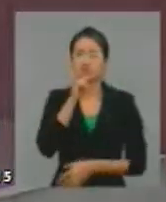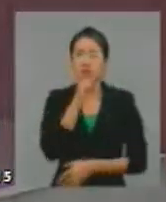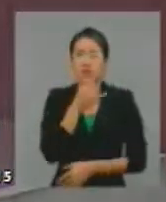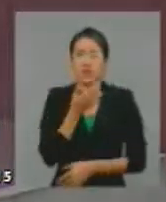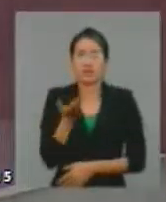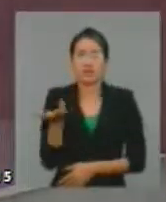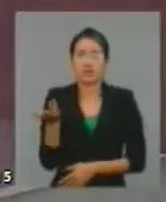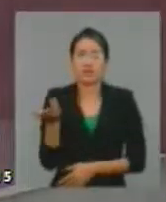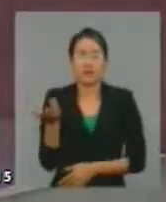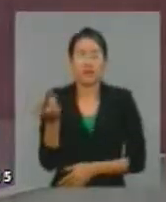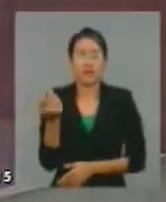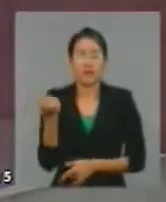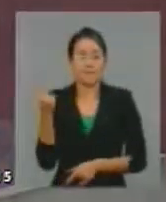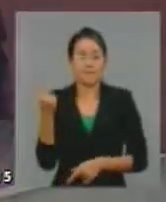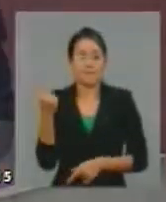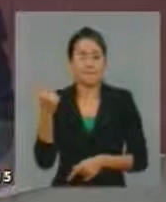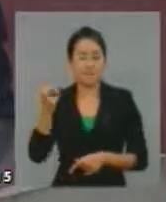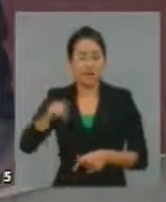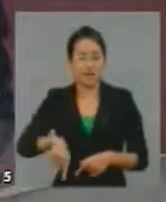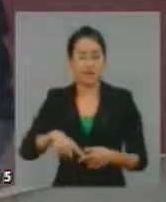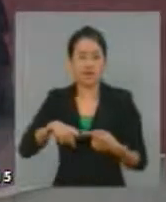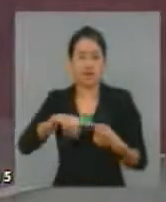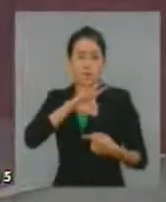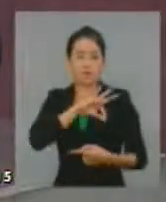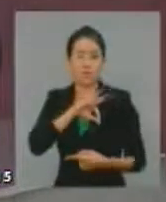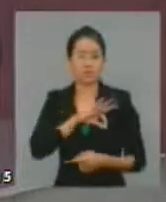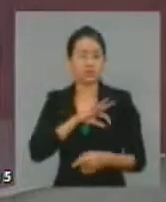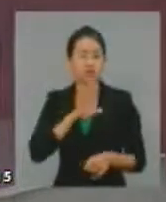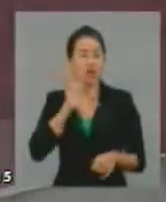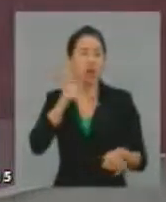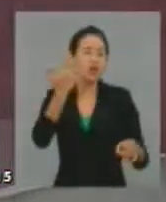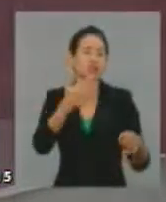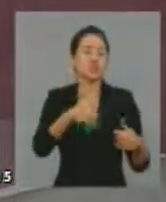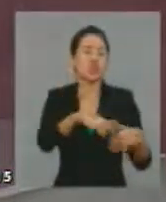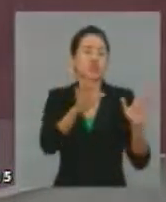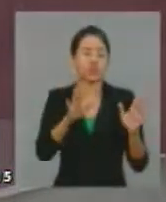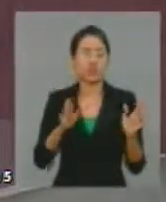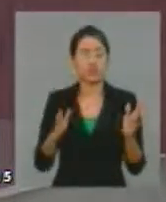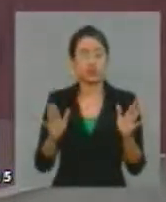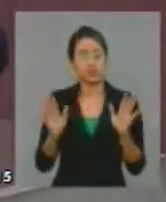solicitar à polícia que ela resolva um problema que não é um problema